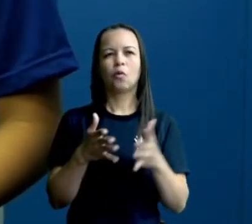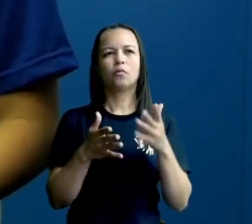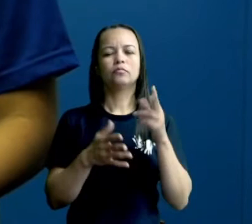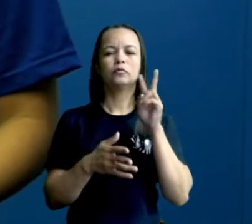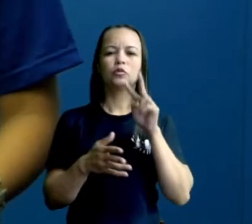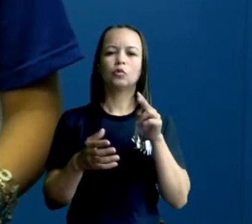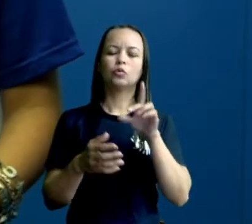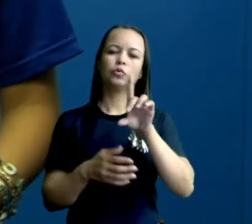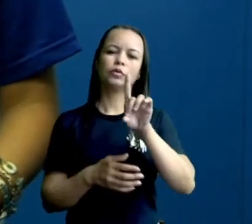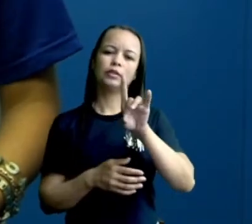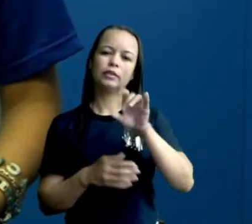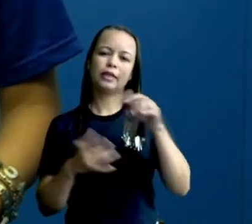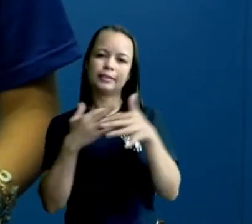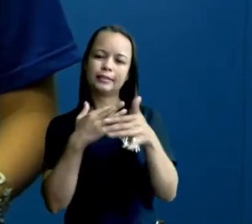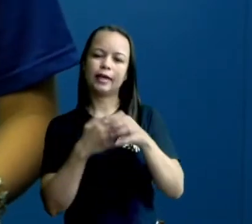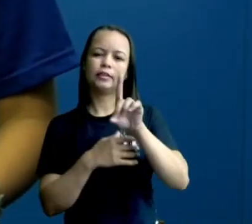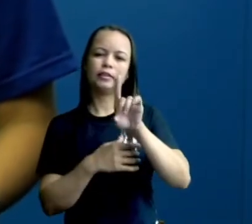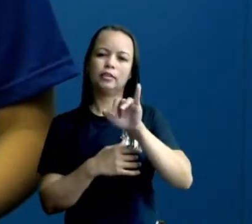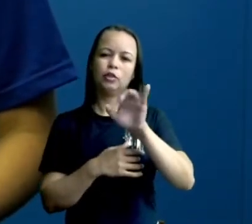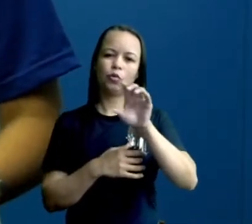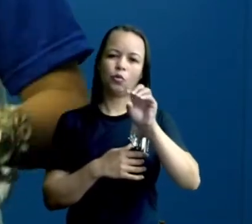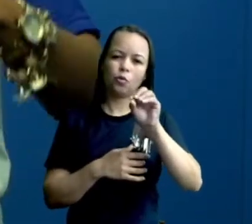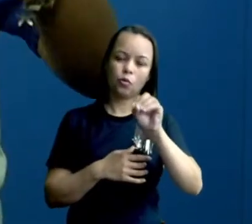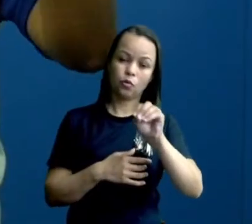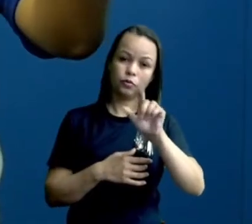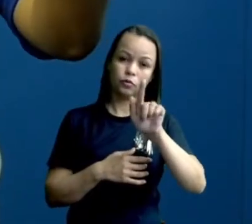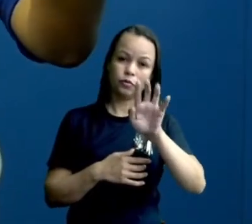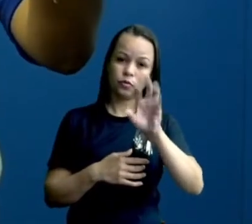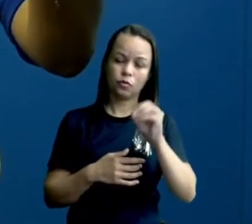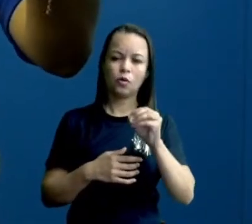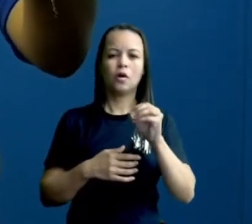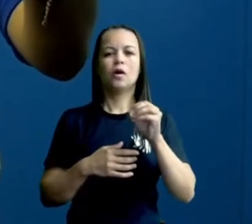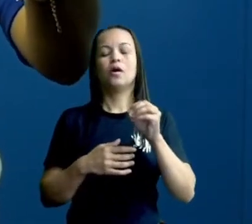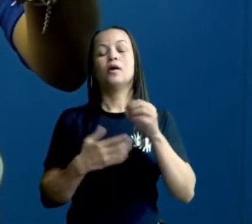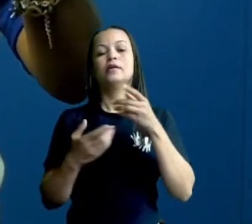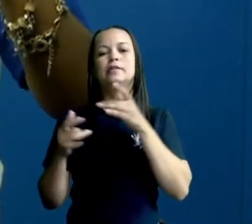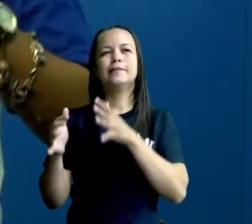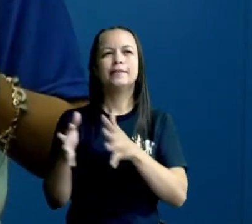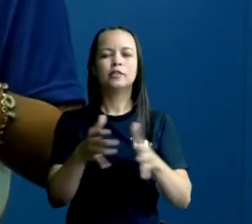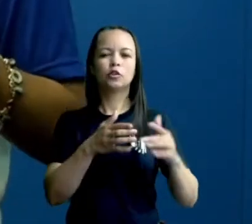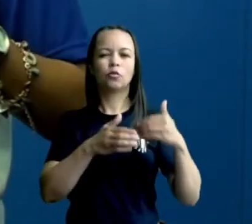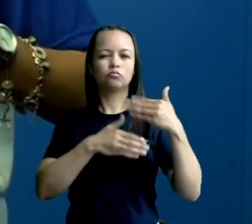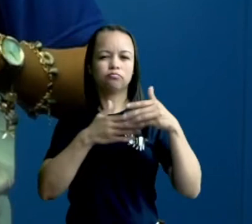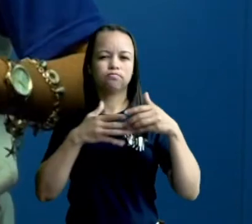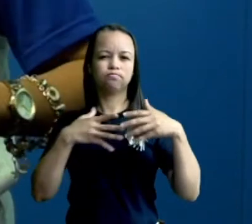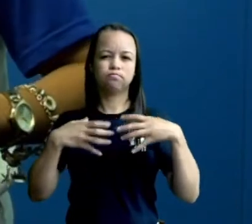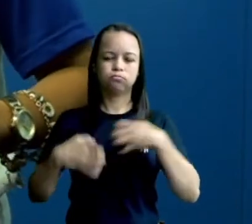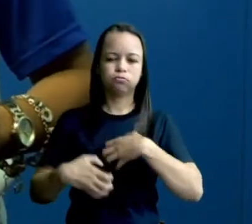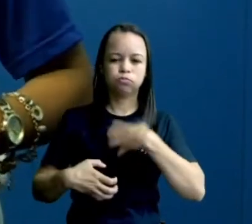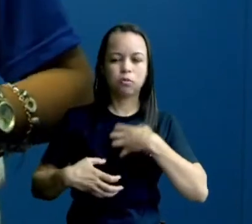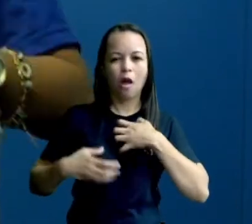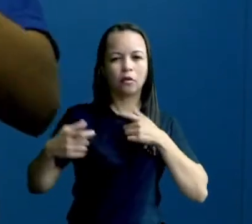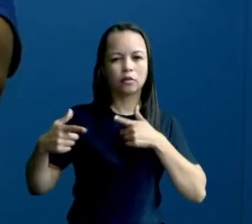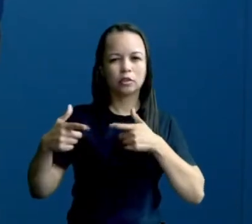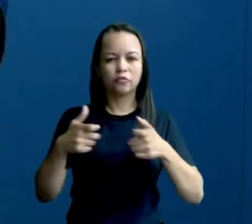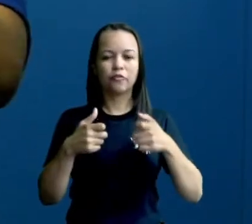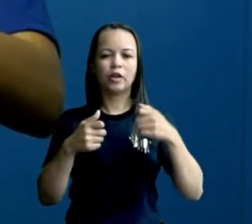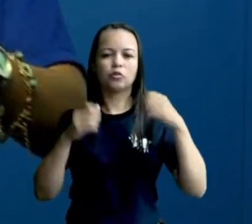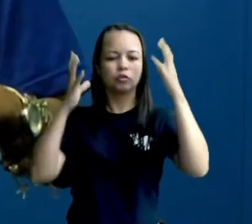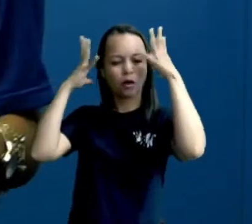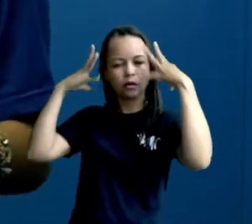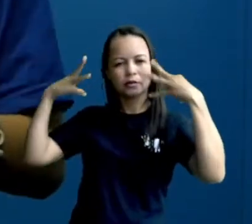Braga, depois veio algumas revoltas, algumas contradições, veio os holandeses também